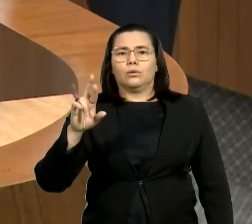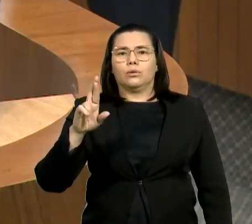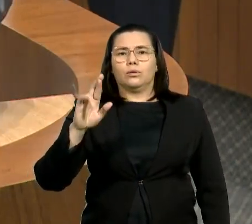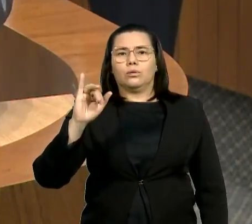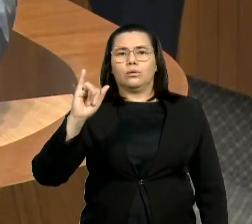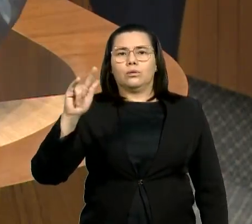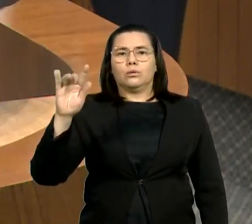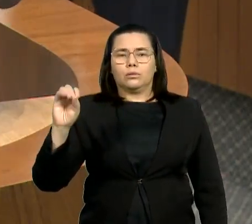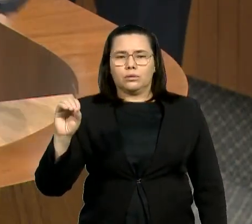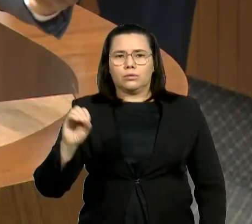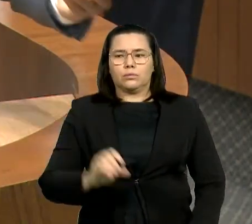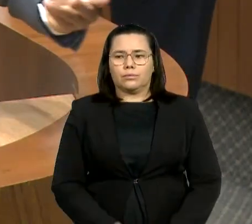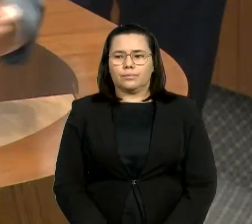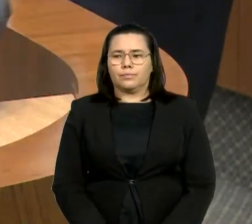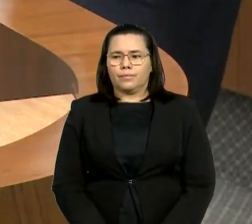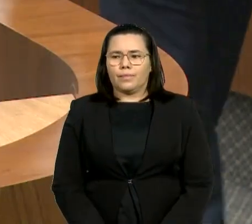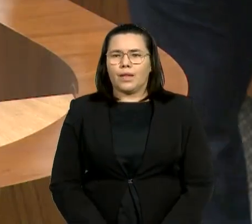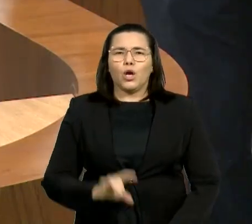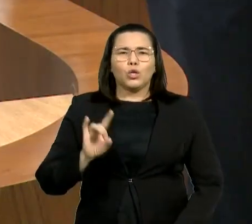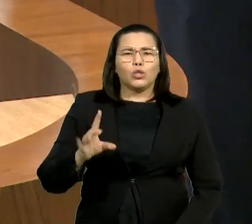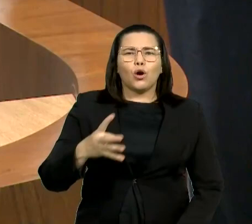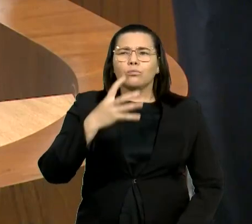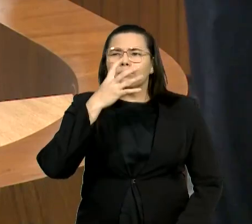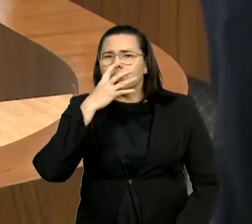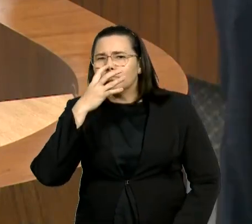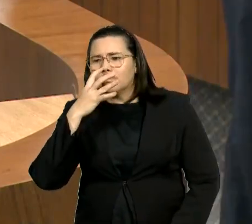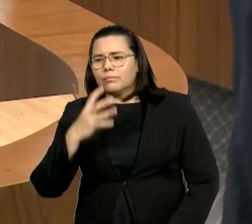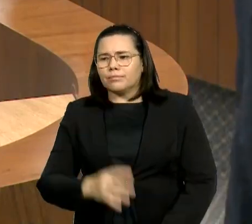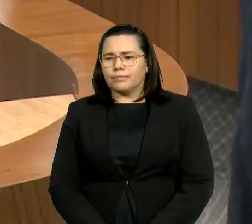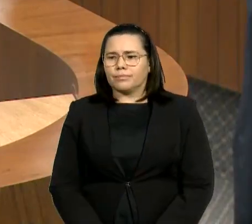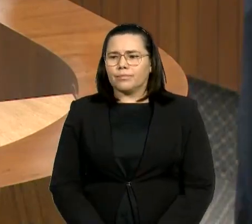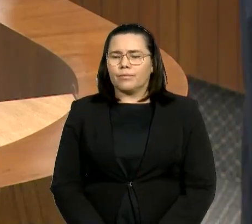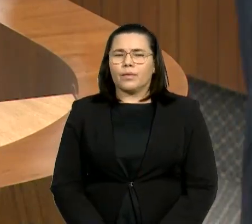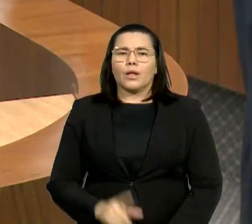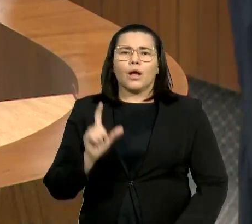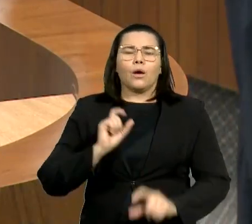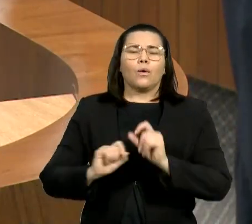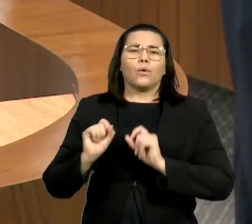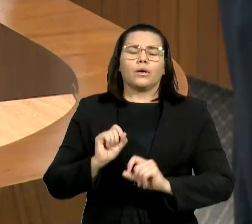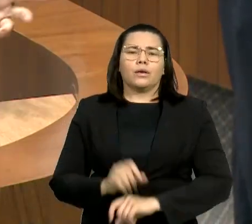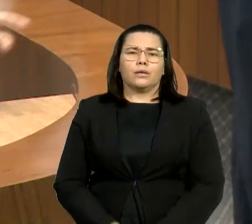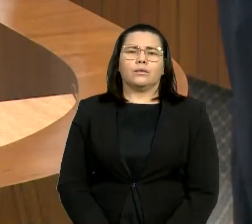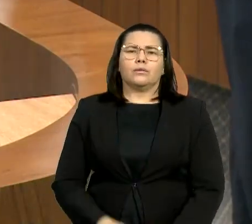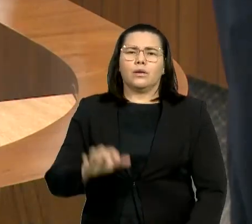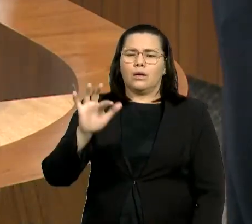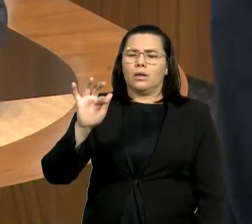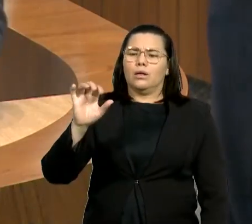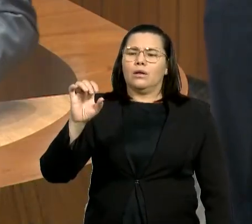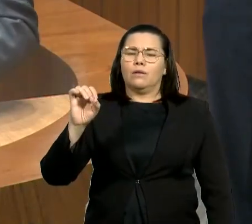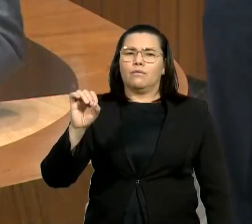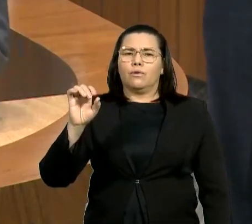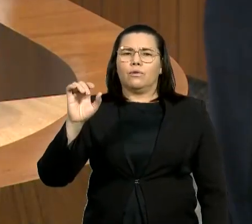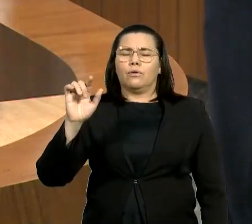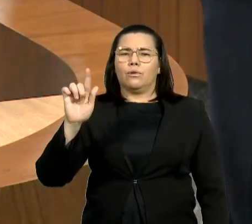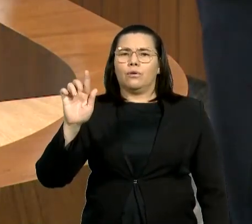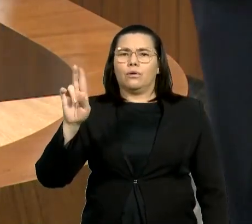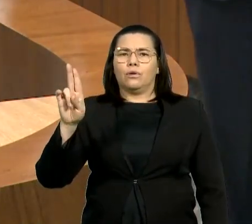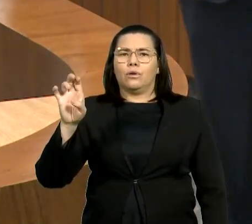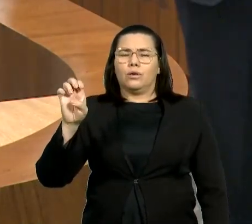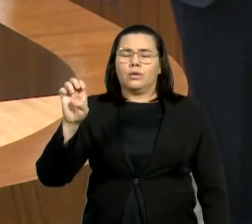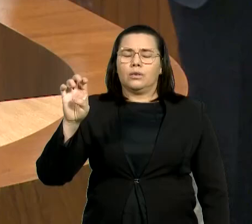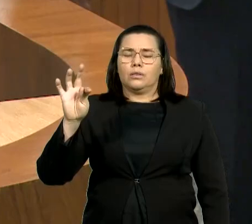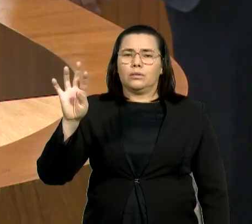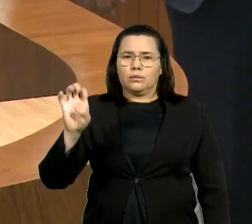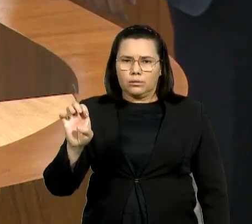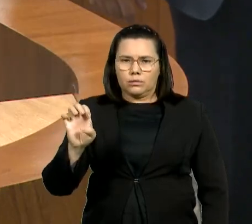não podemos só ficar assistindo o lançamento dos foguetes, enquanto as comunidades do entorno continuam na